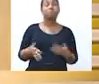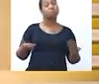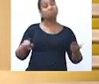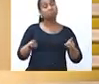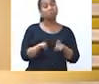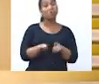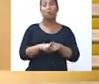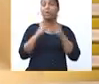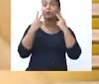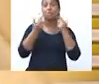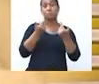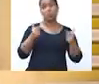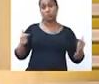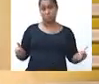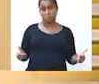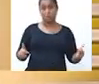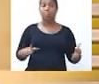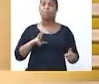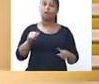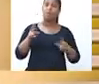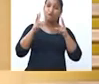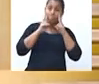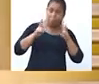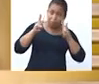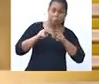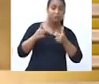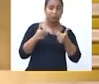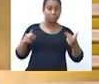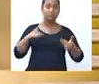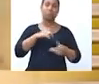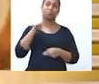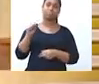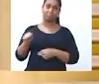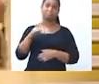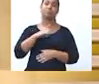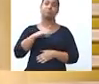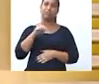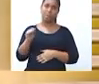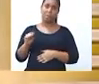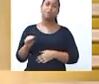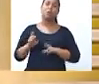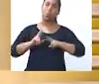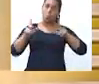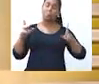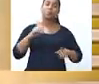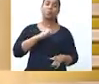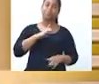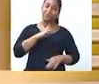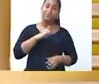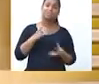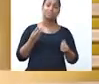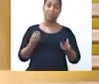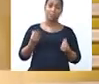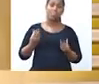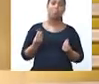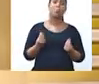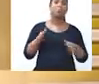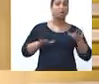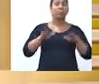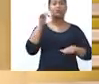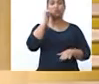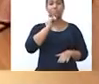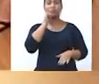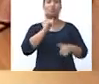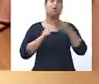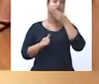também não é natural. Quando você vai dar uma olhada, você fala, tem coisa aí. Né? Tem uma diferença grande em relação às mulheres e